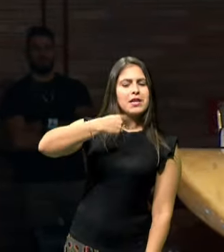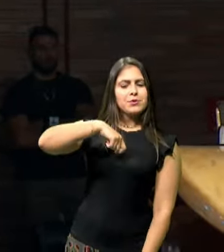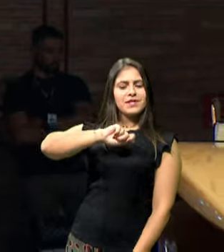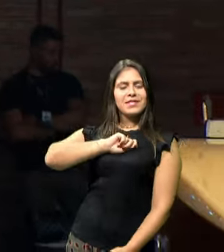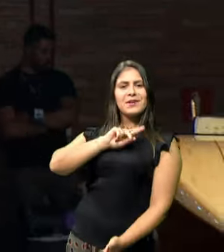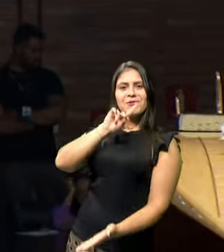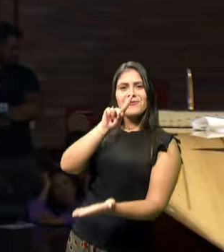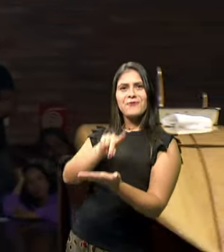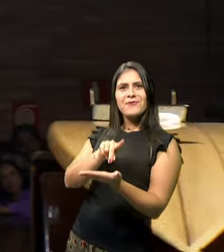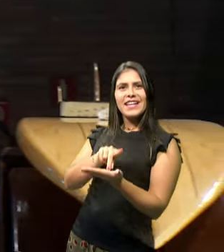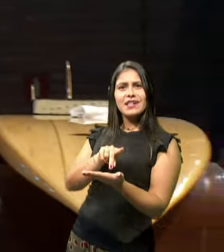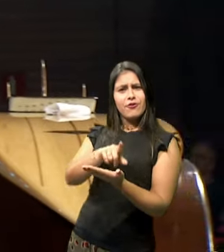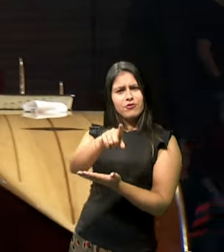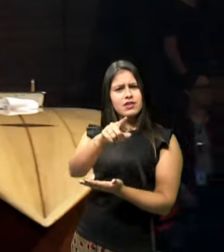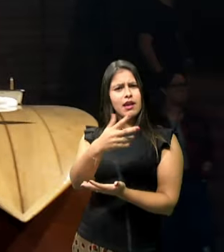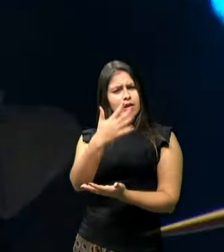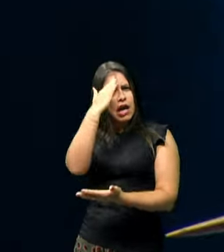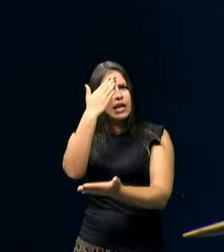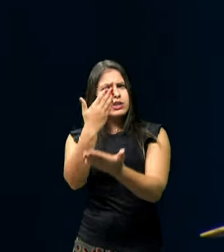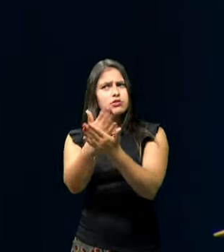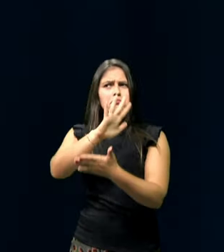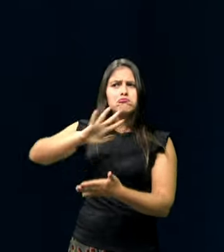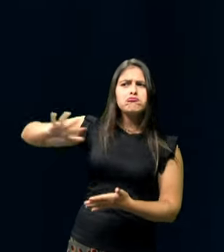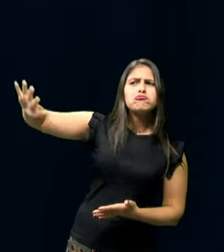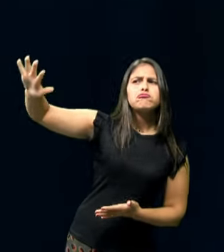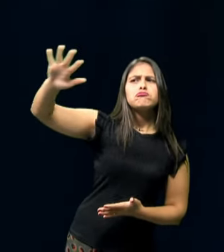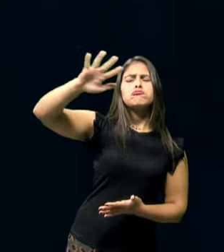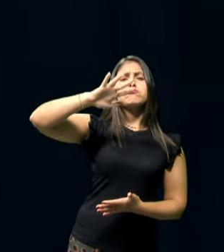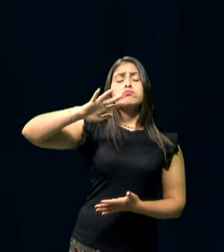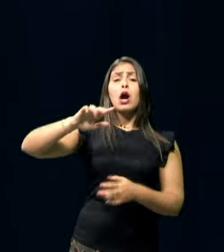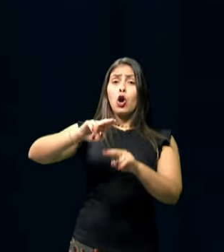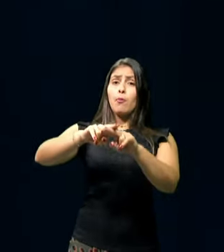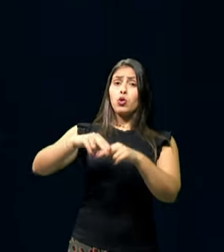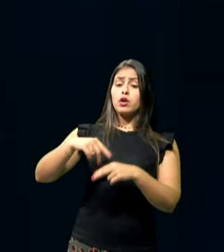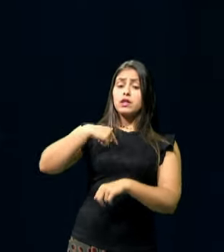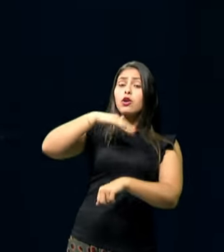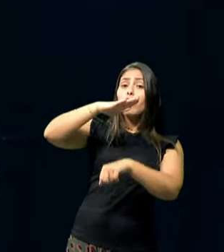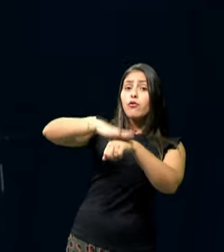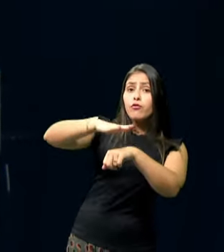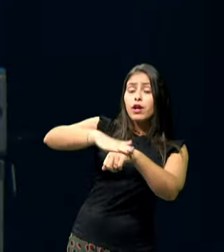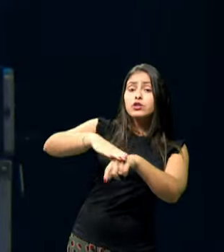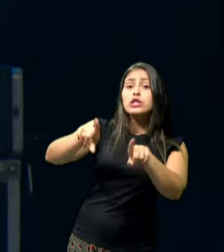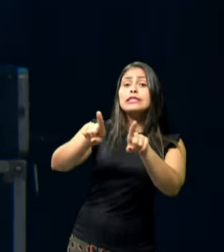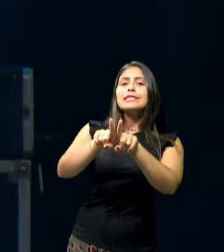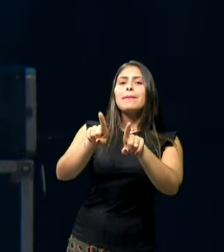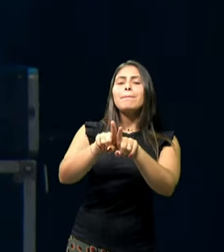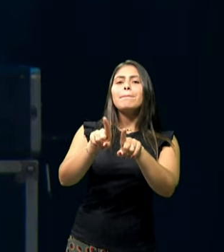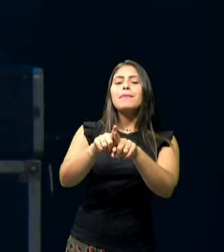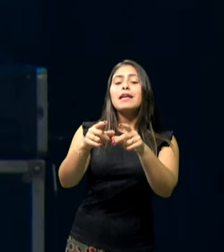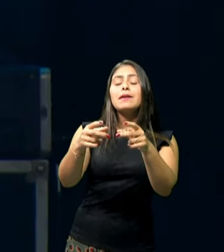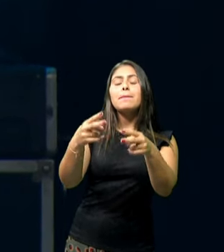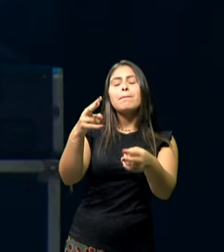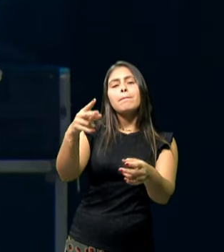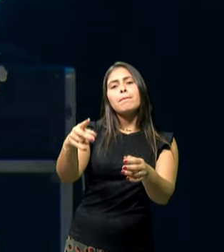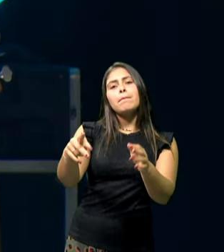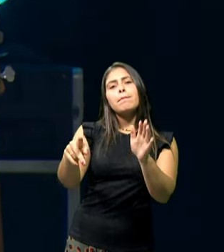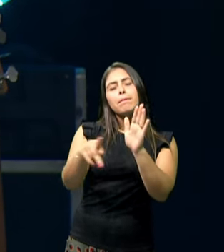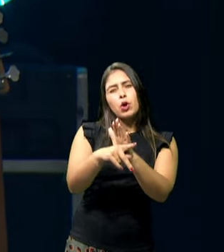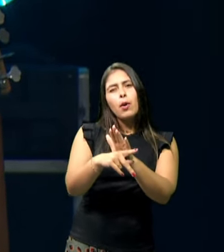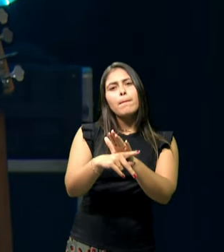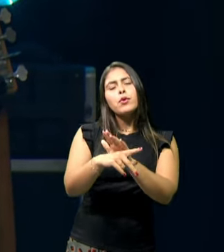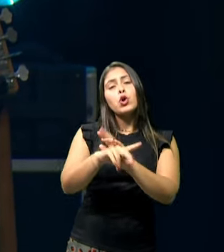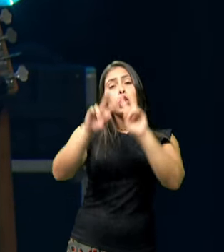Você pode acreditar no transcendental pelo que eu faço, naquilo que é do domínio do ser humano.